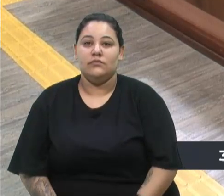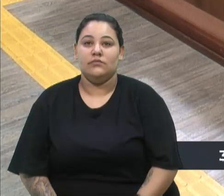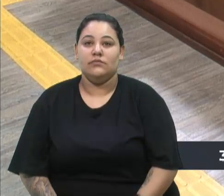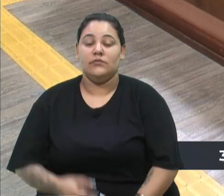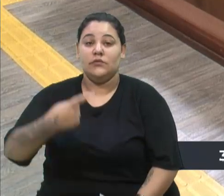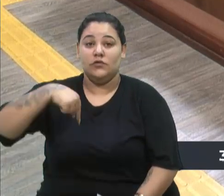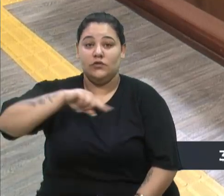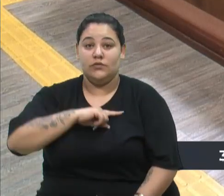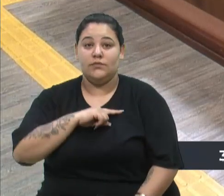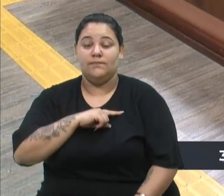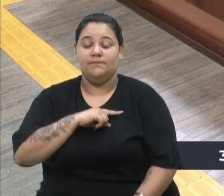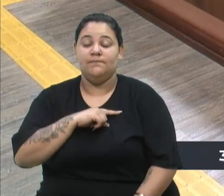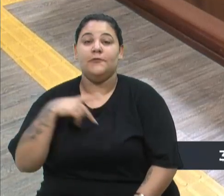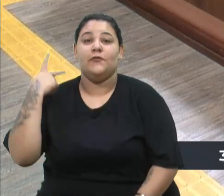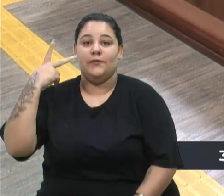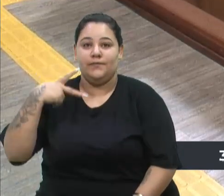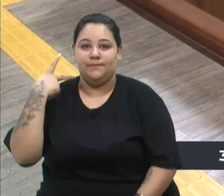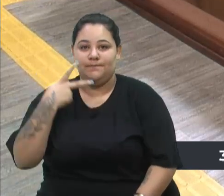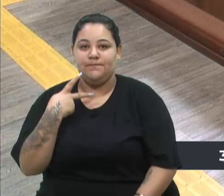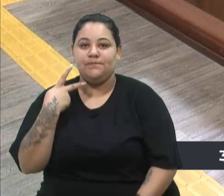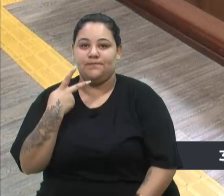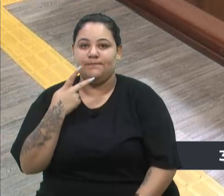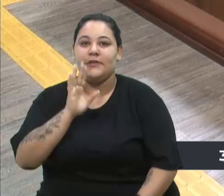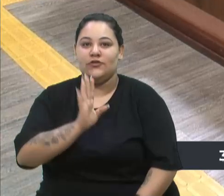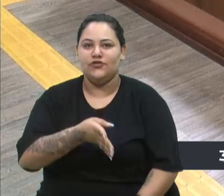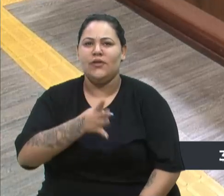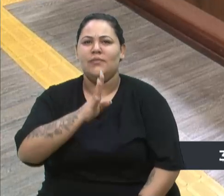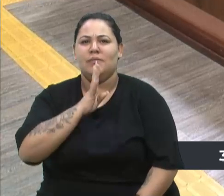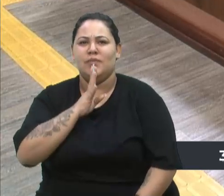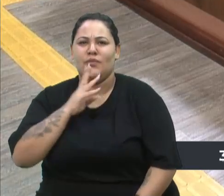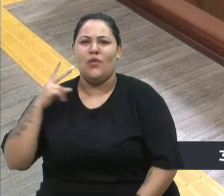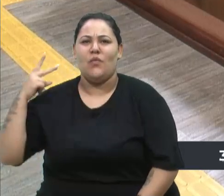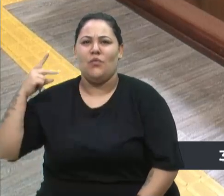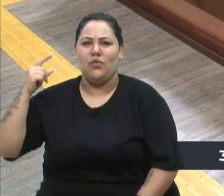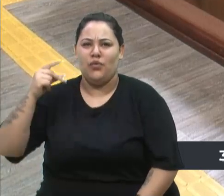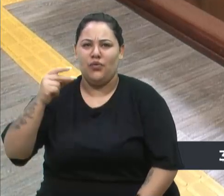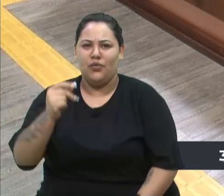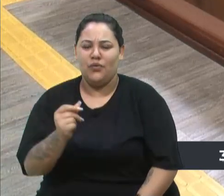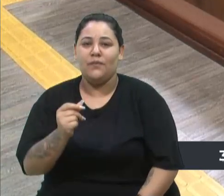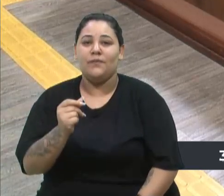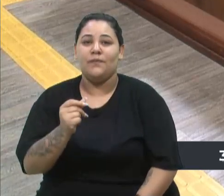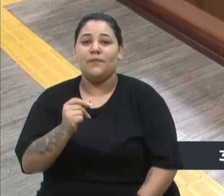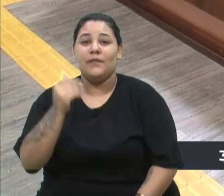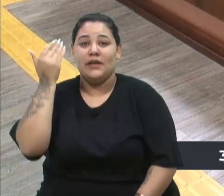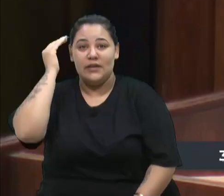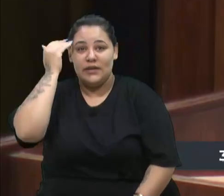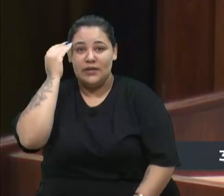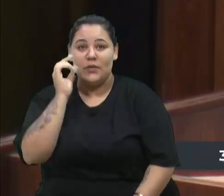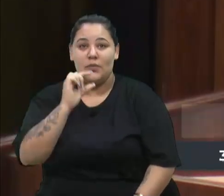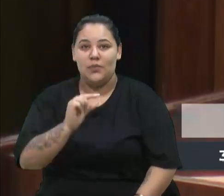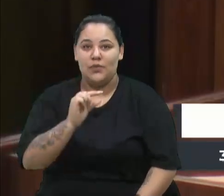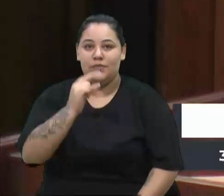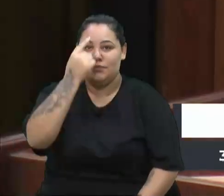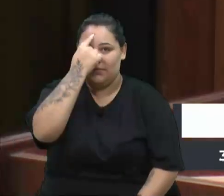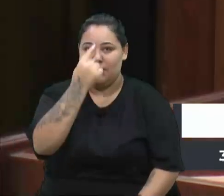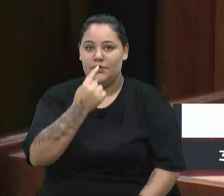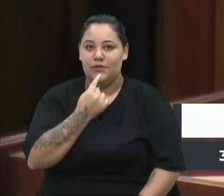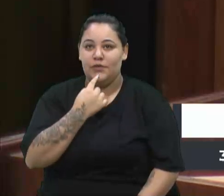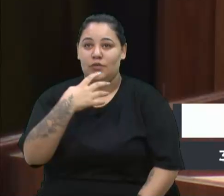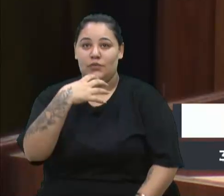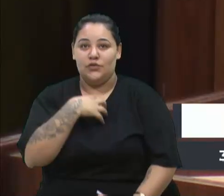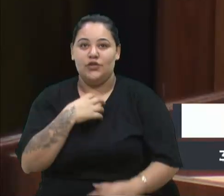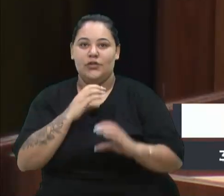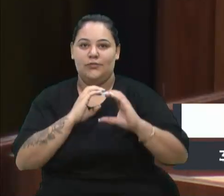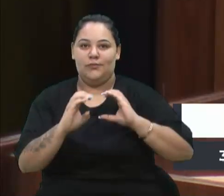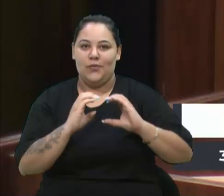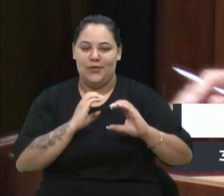Colegas vereadoras e vereadores, já me conhece entenderem um pouco do meu perfil e da minha maneira de se